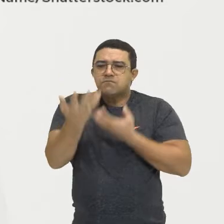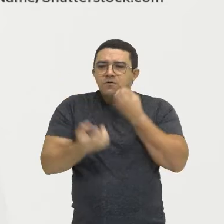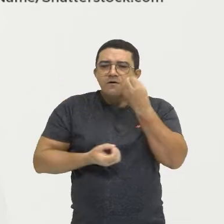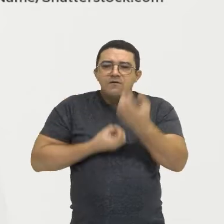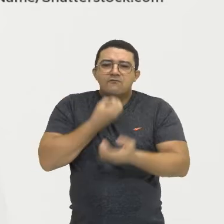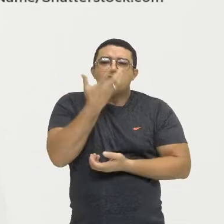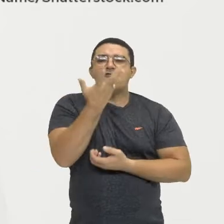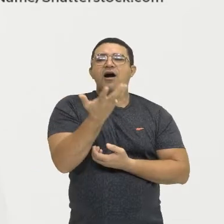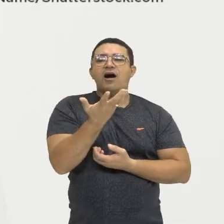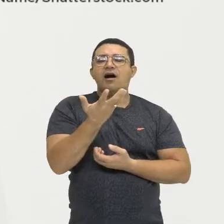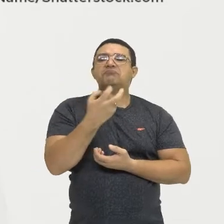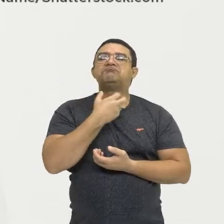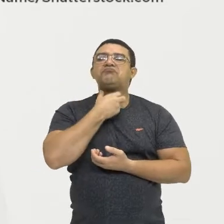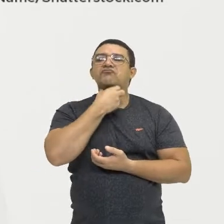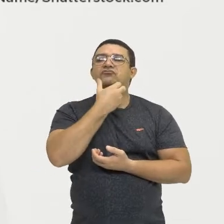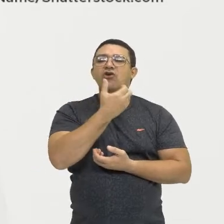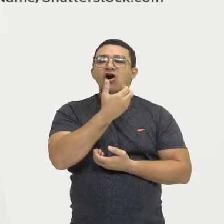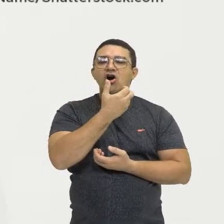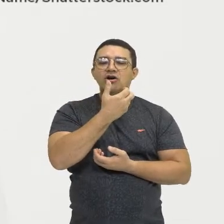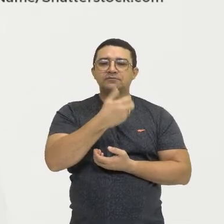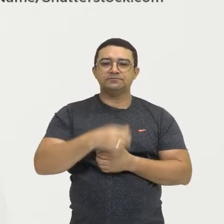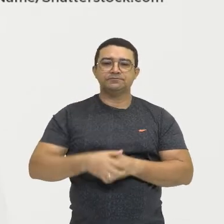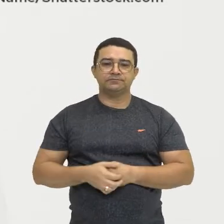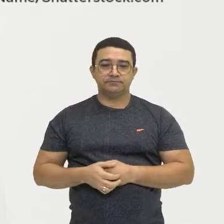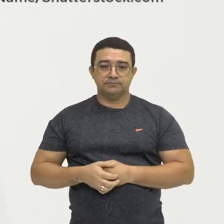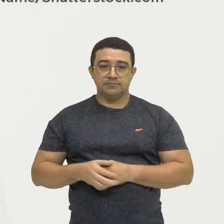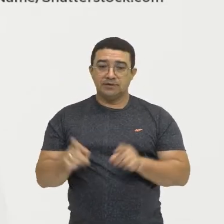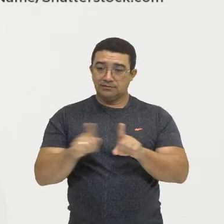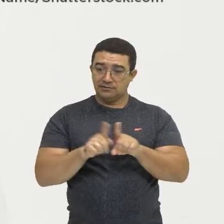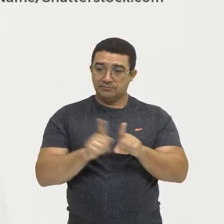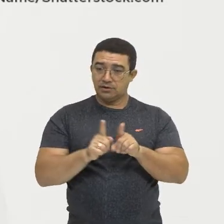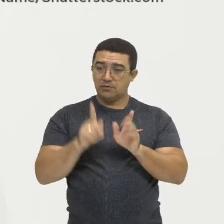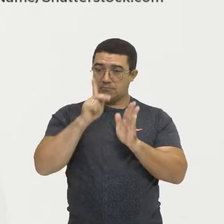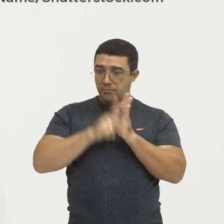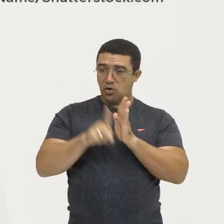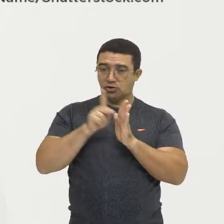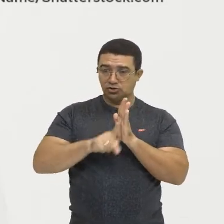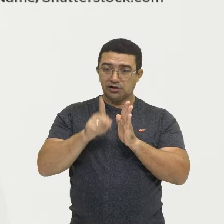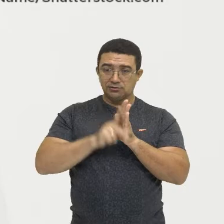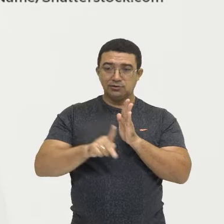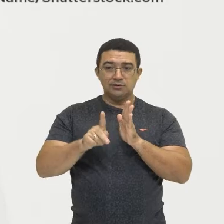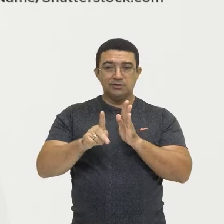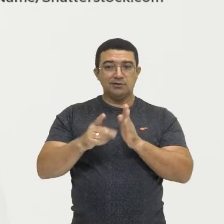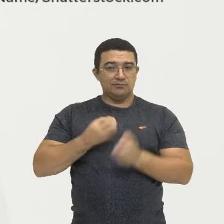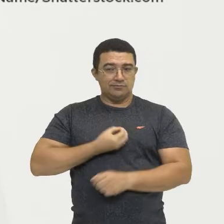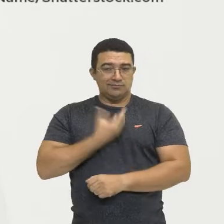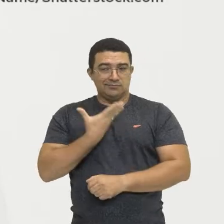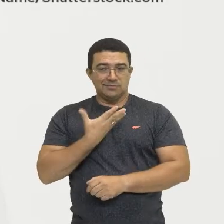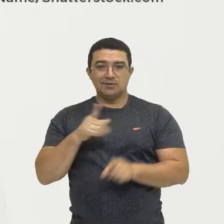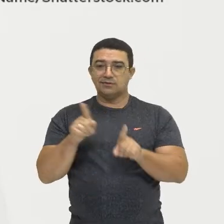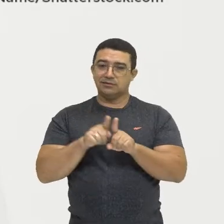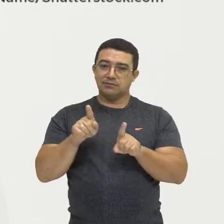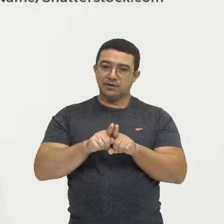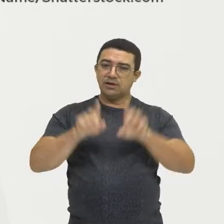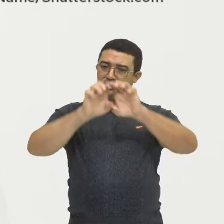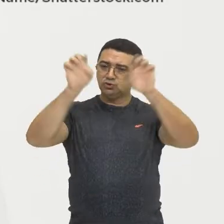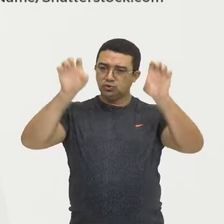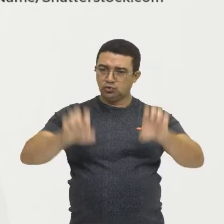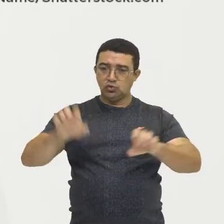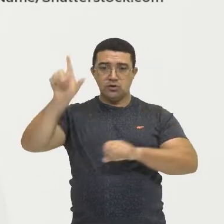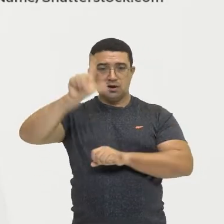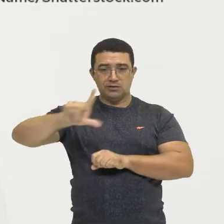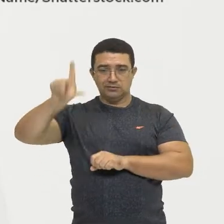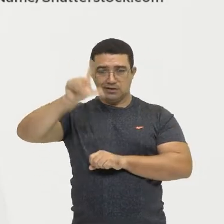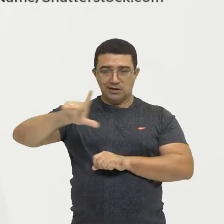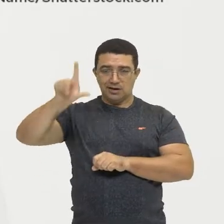nós temos aí, no trovadorismo, o seu projeto também, a criação de estruturas literárias equivalente às da